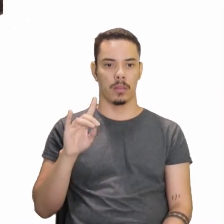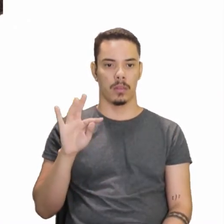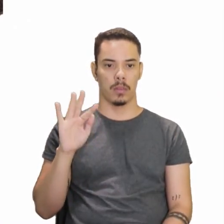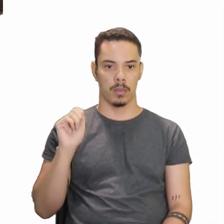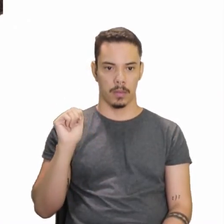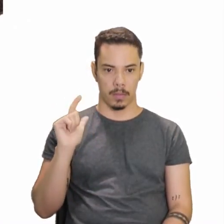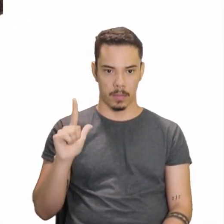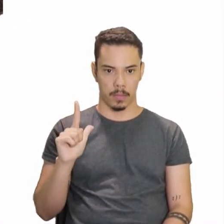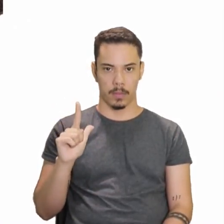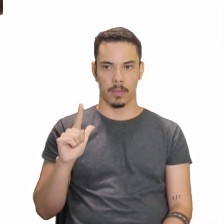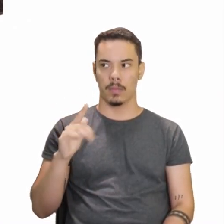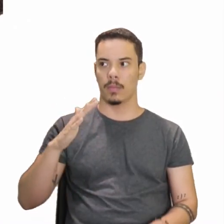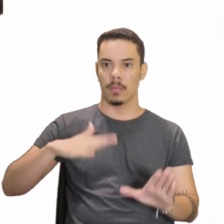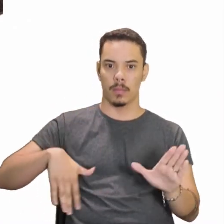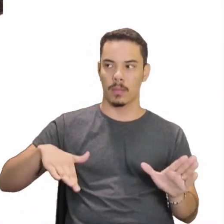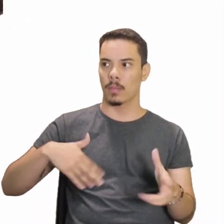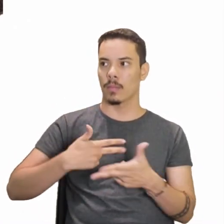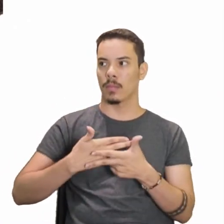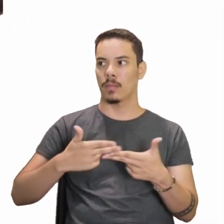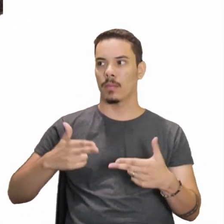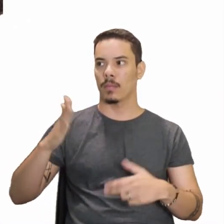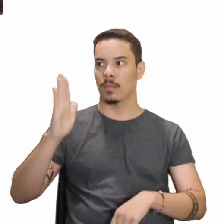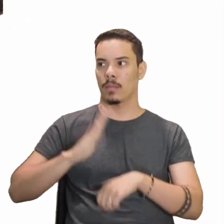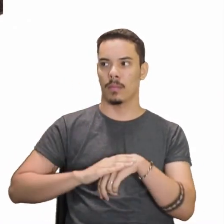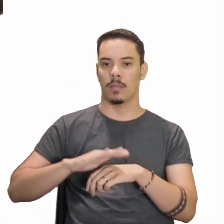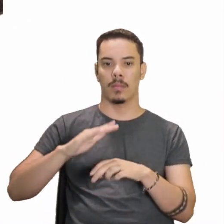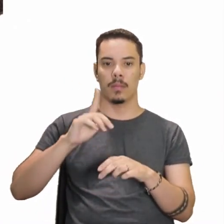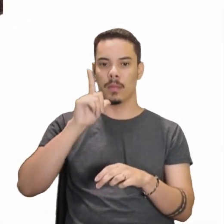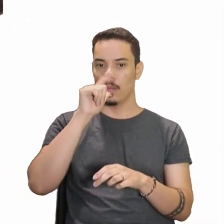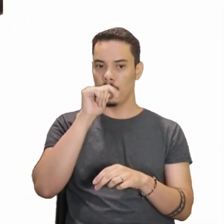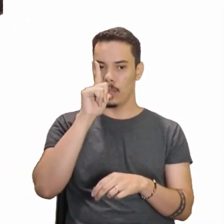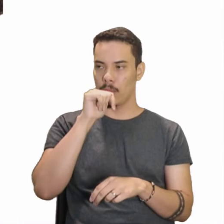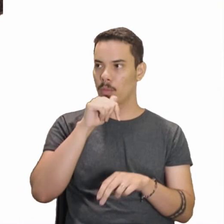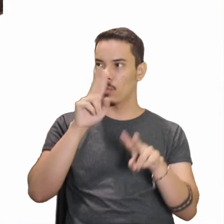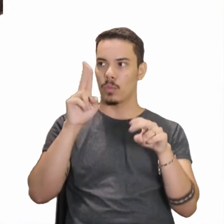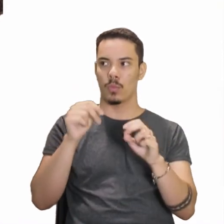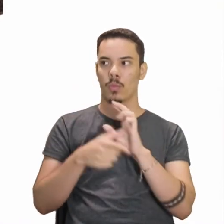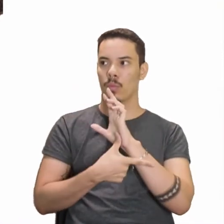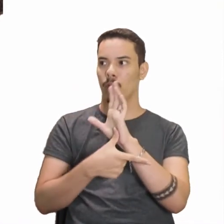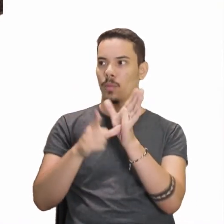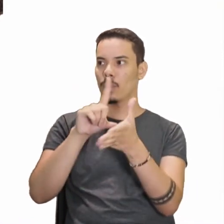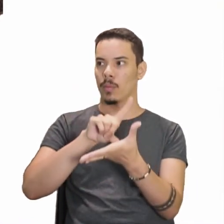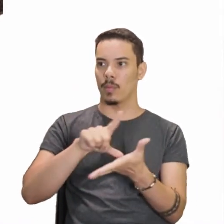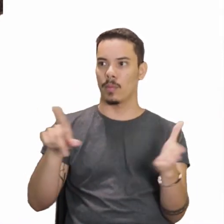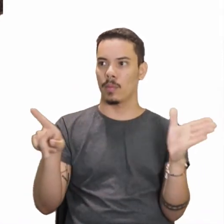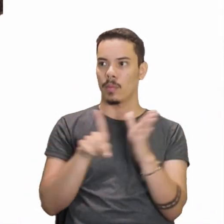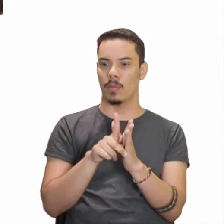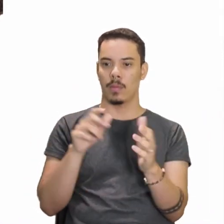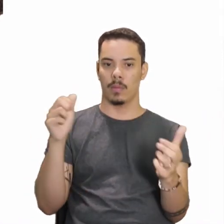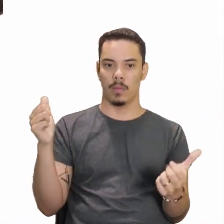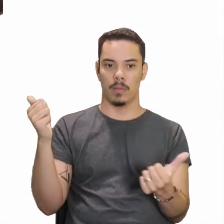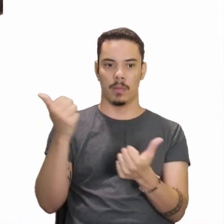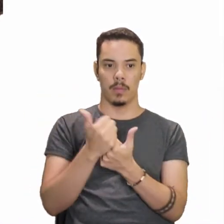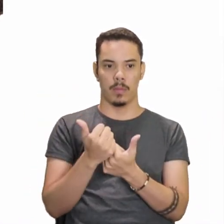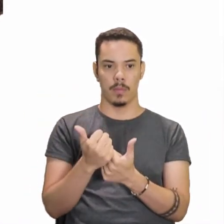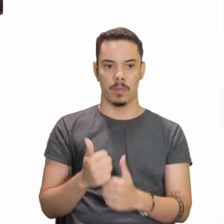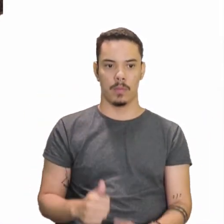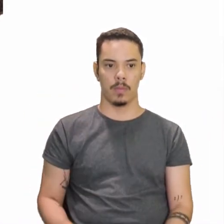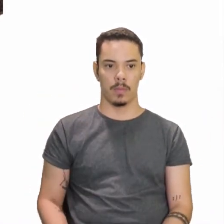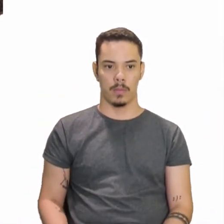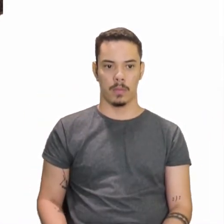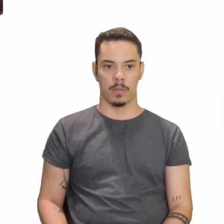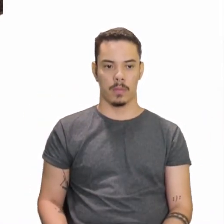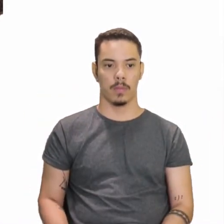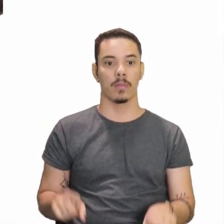praia lusitana, por mares nunca dantes navegados. Perdão, 3 aqui é 4.